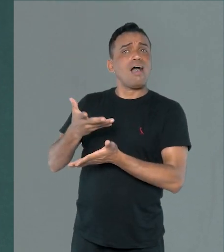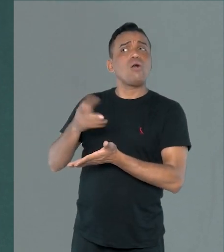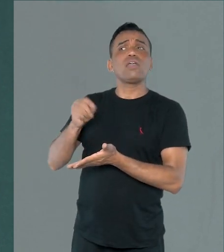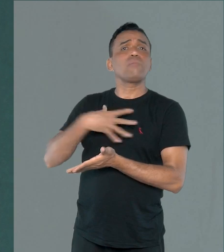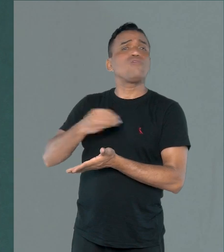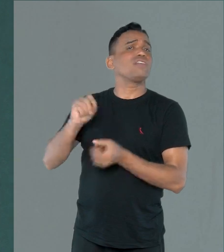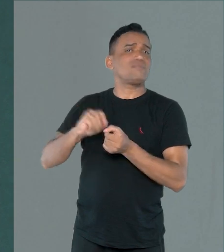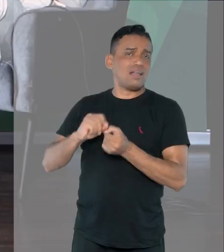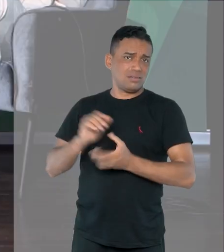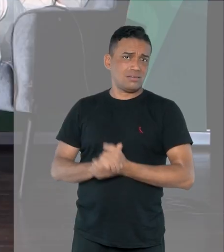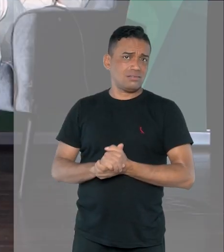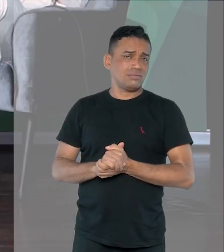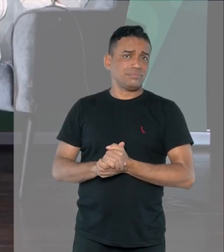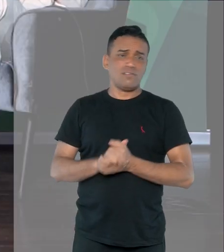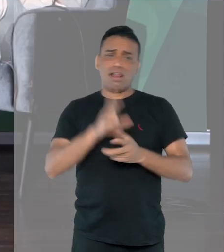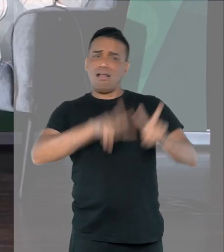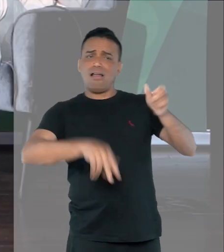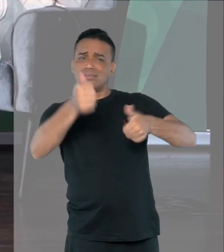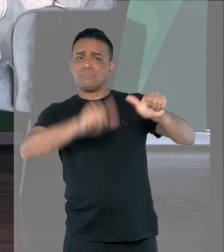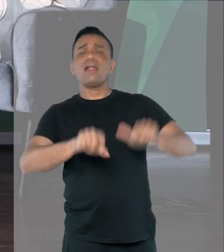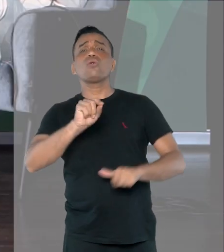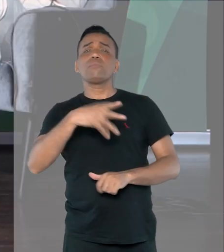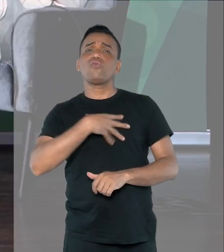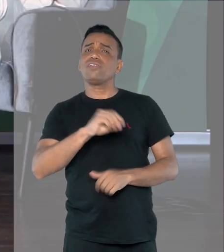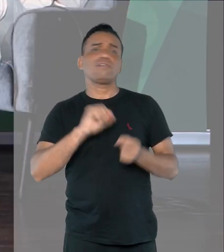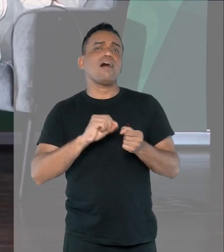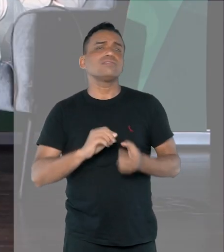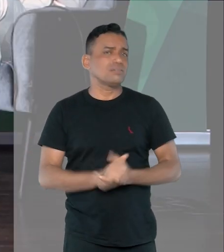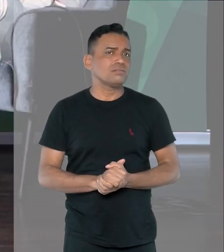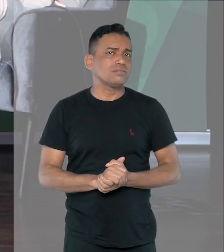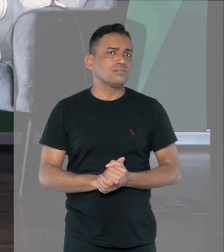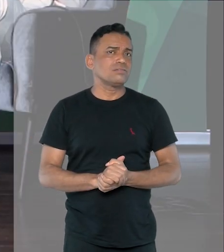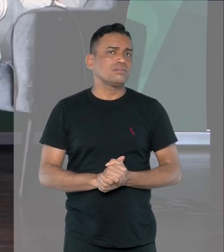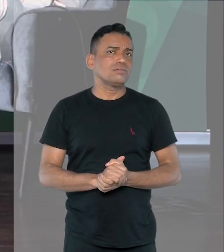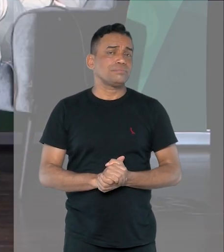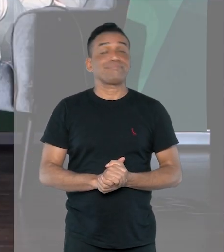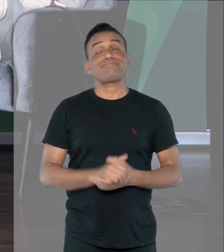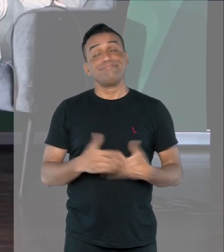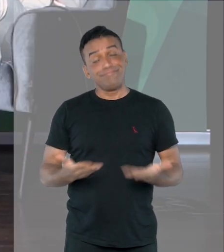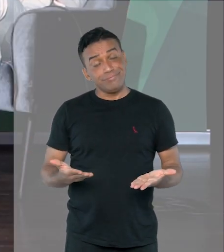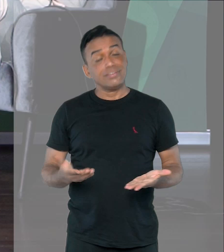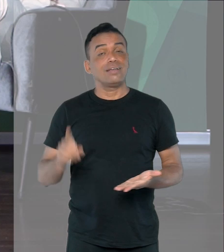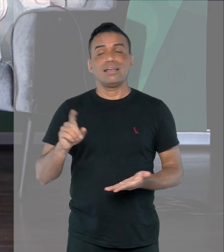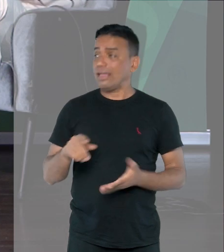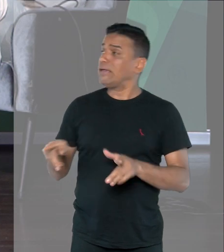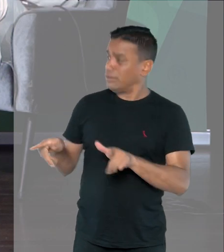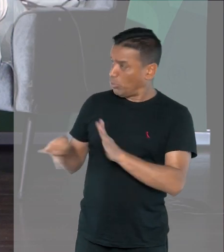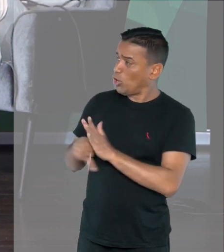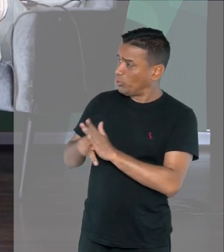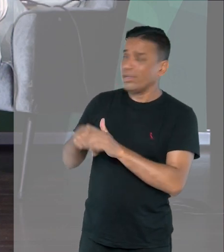estão fazendo. Ele vai lá examinar os filhos, perguntar o que eles estão fazendo, onde é que eles estão. É um negócio de intrusão. Inclusive, trabalha